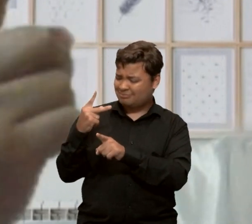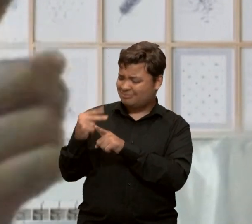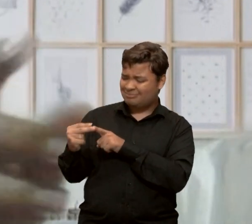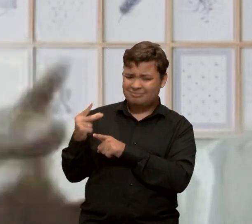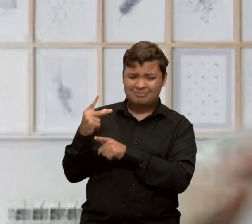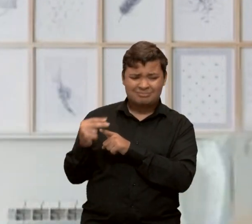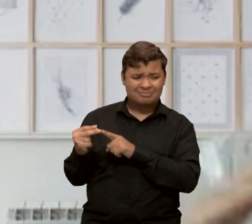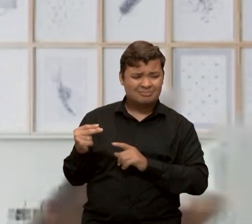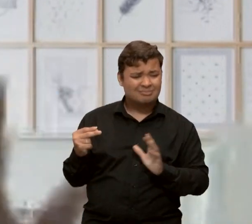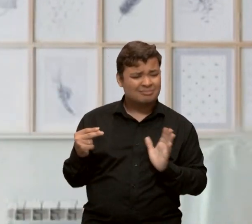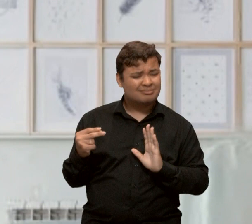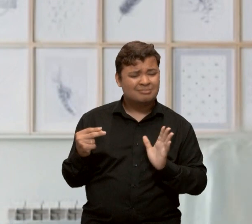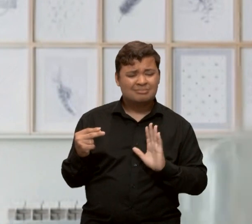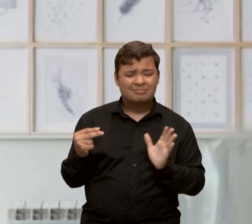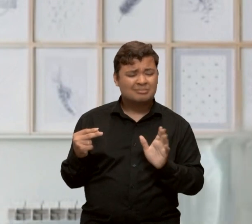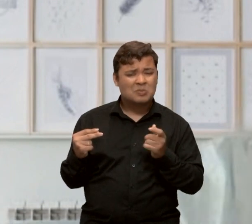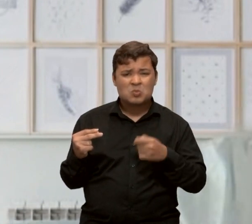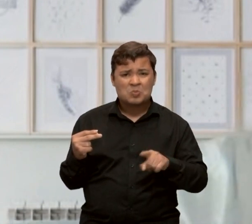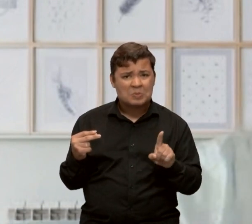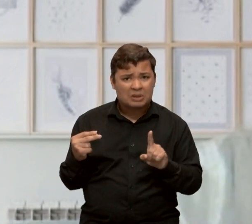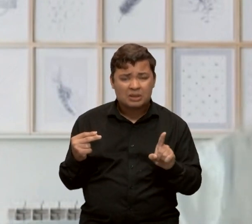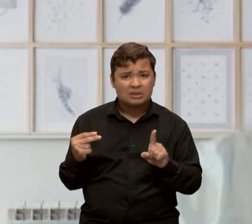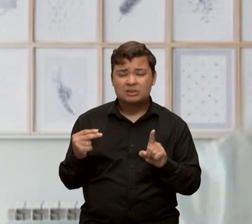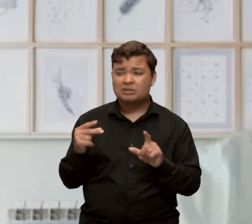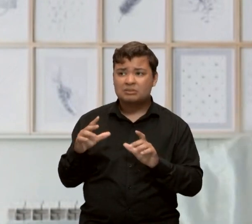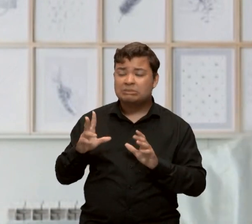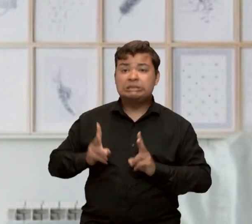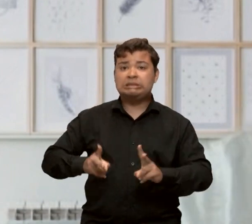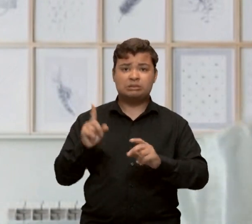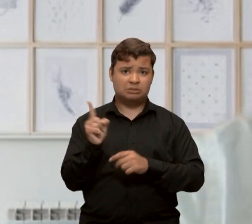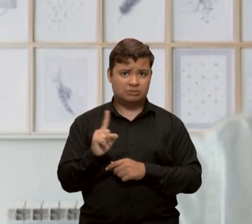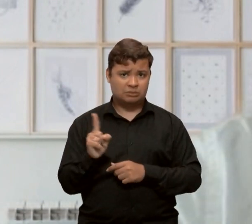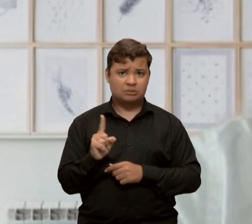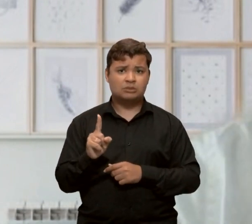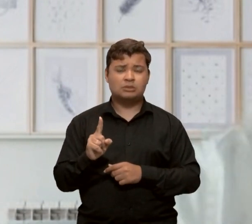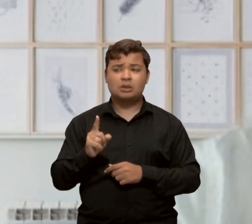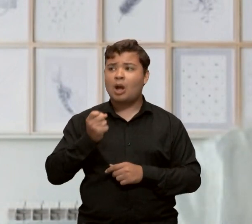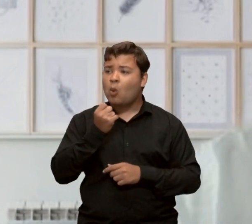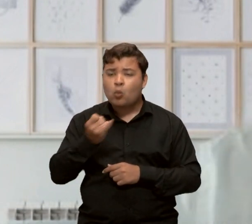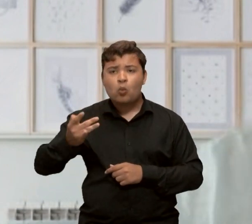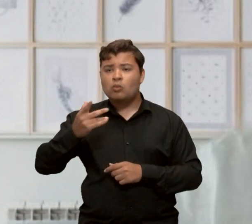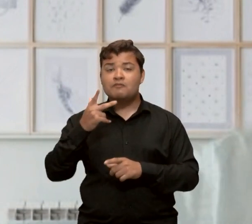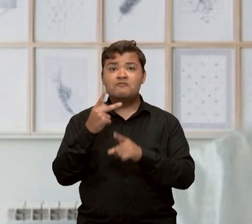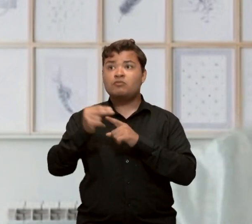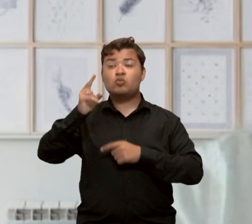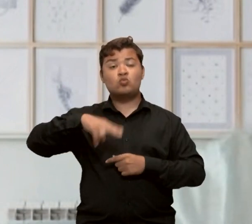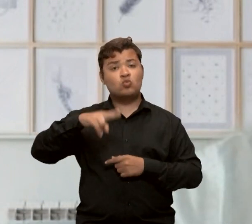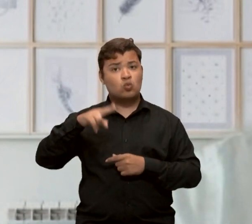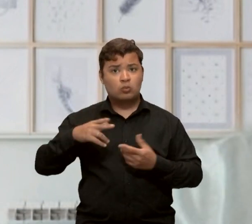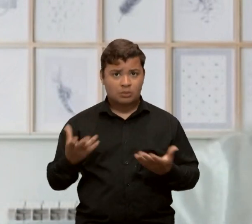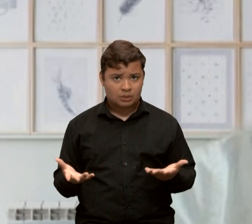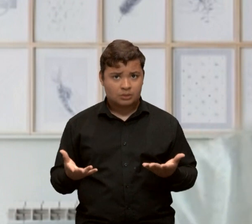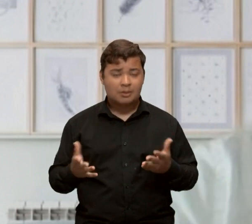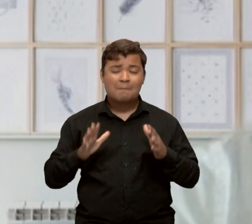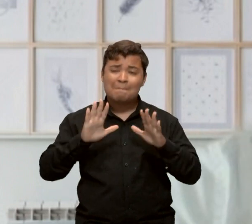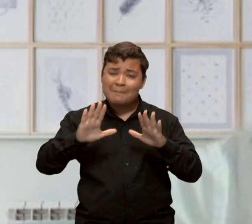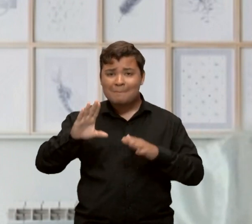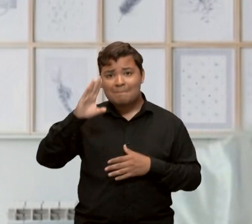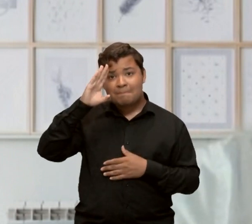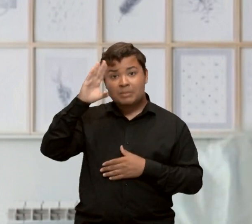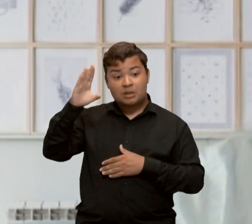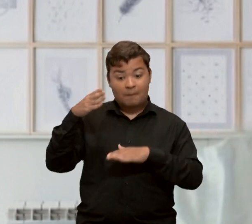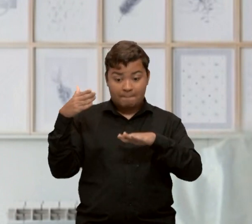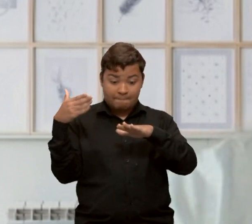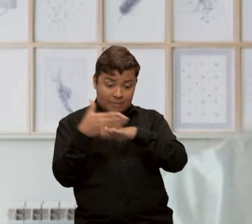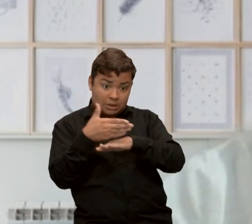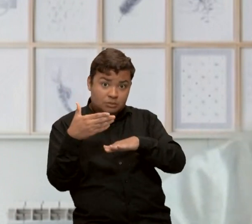acontecer uma vez, e uma grande maioria não vai participar dessa etapa de vencedor. Mas ter participado e participado